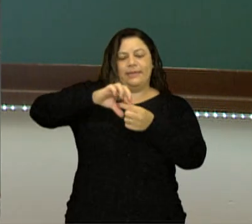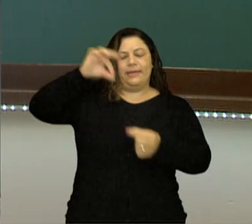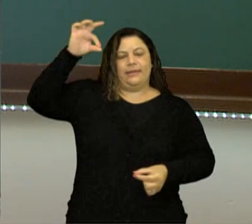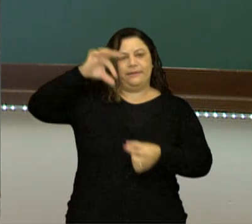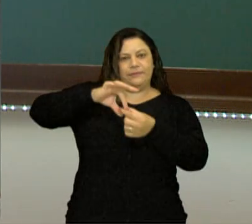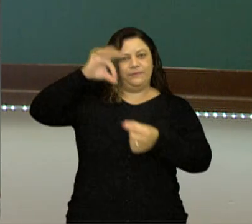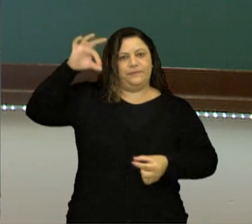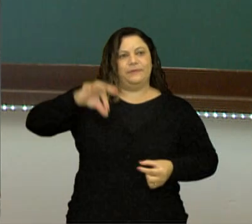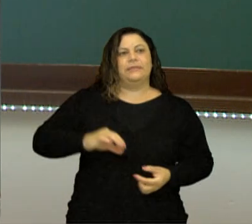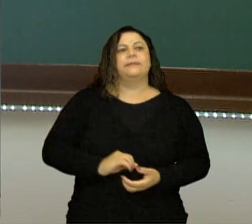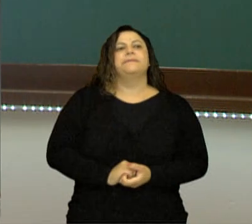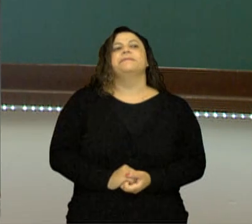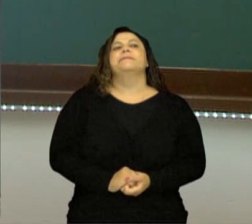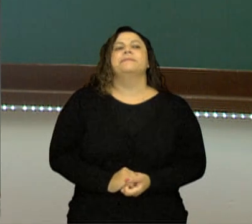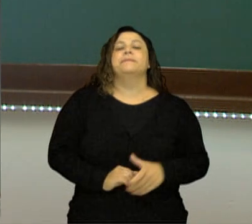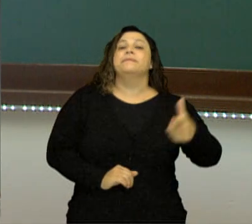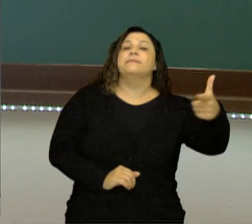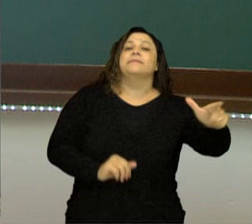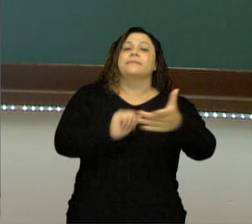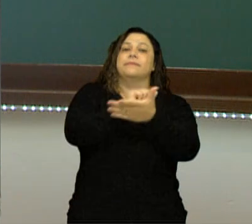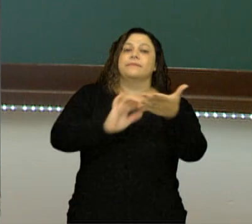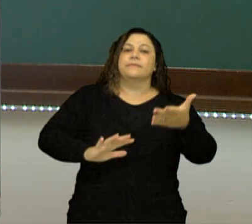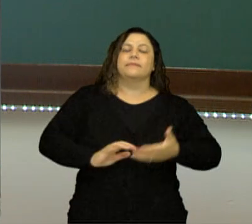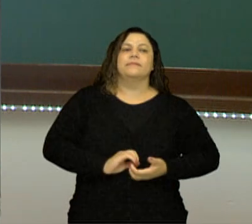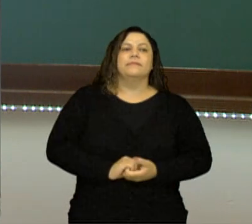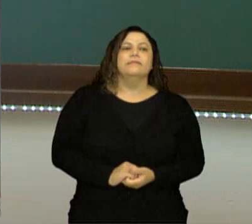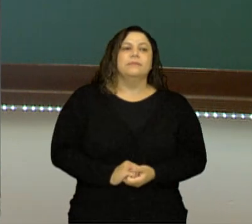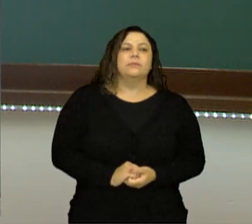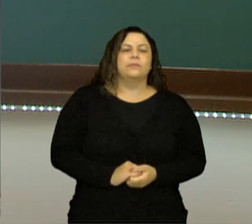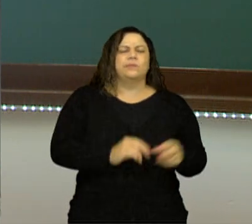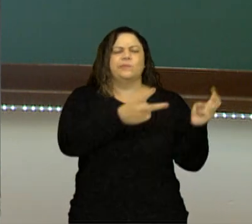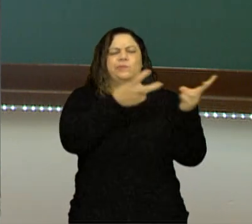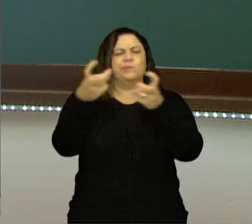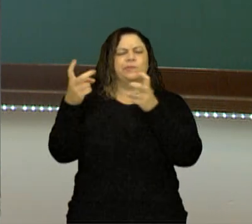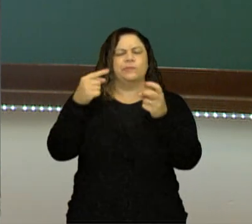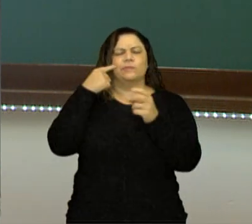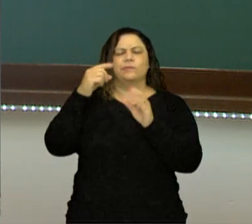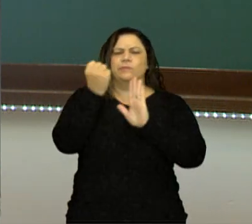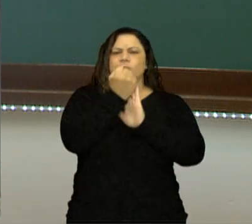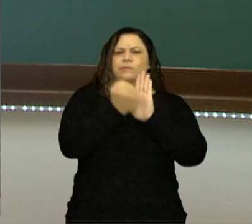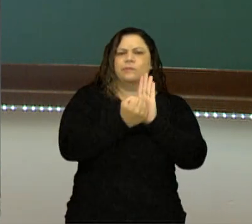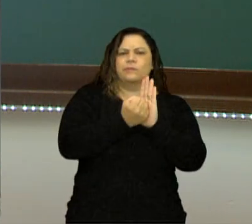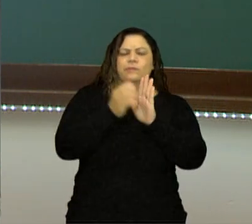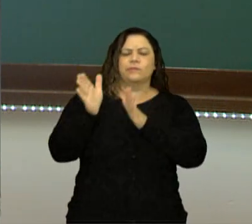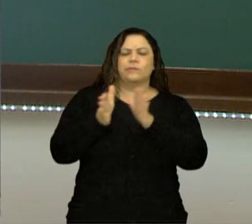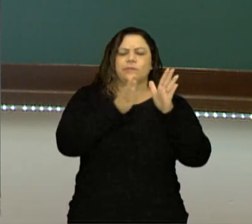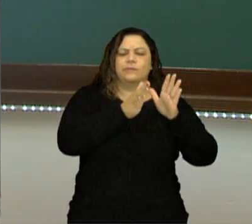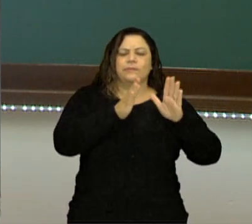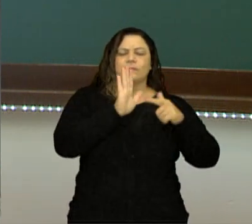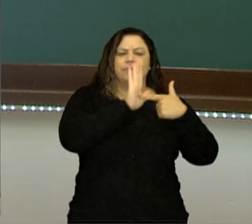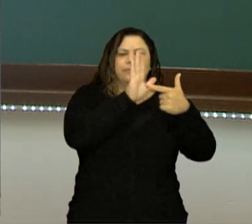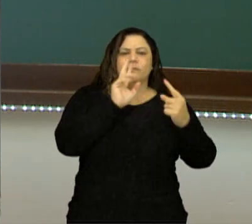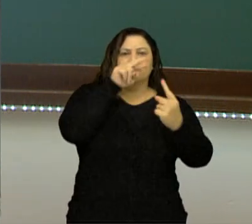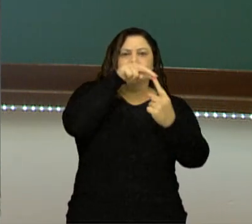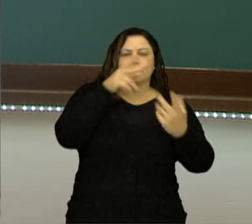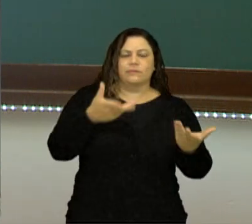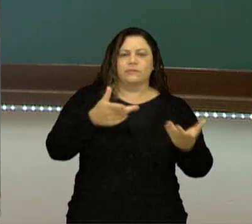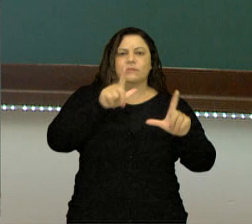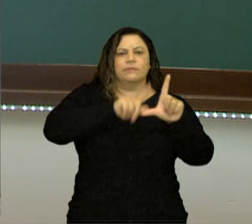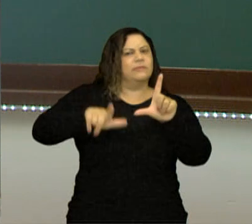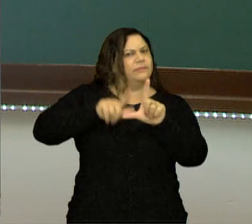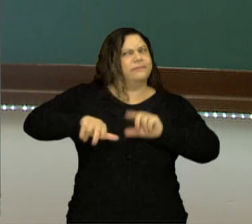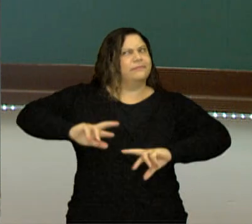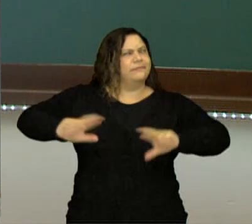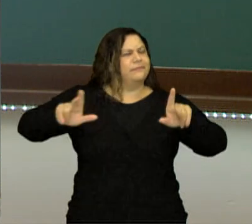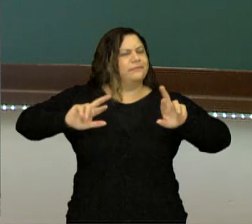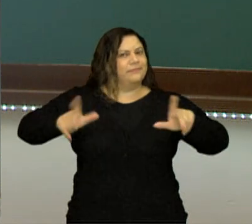ok? Então vamos a outra atividade. Observe o código ao lado. Ele representa umas letras bem diferentes daquelas